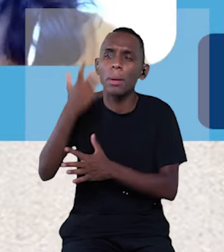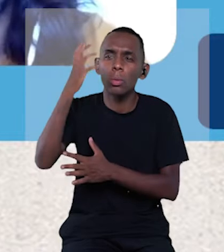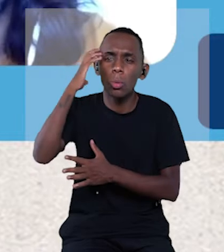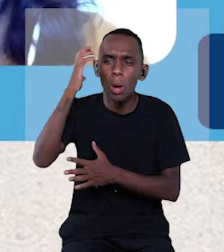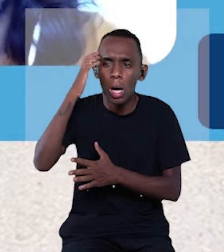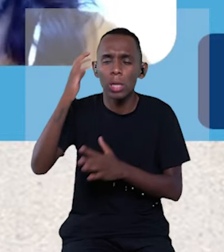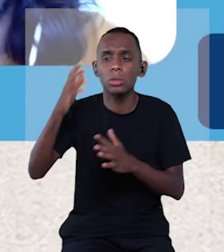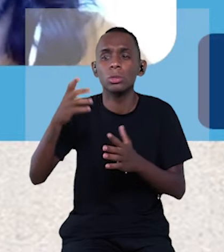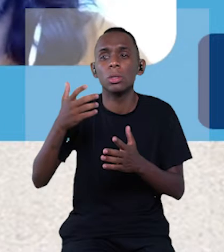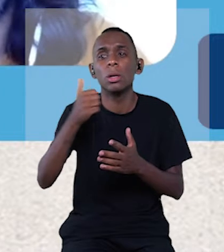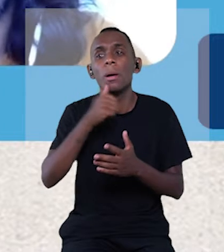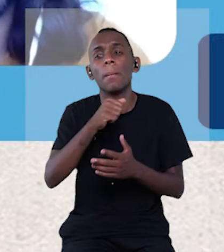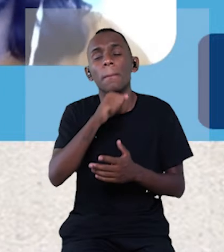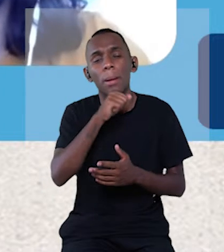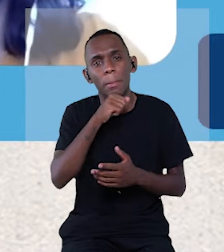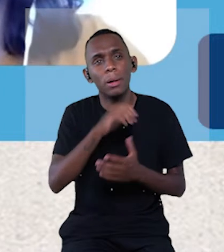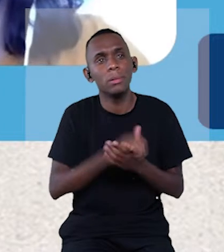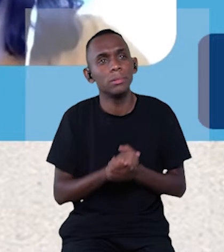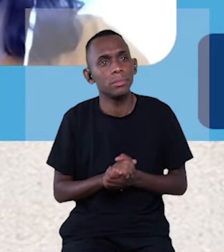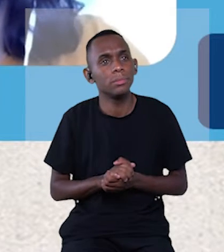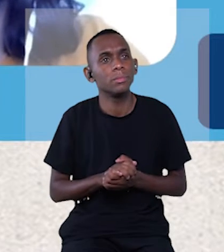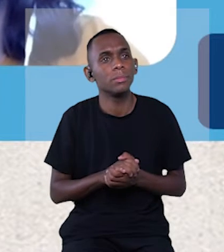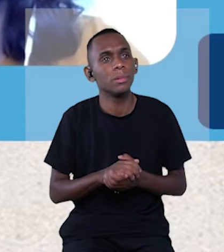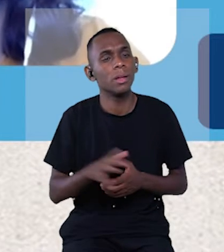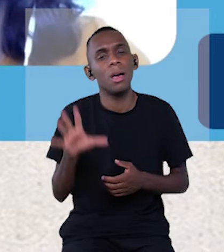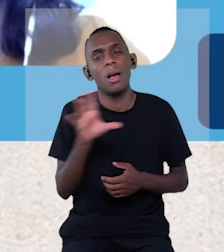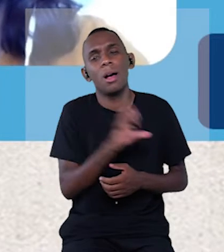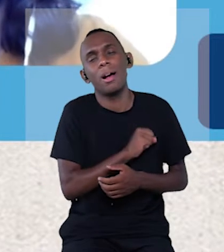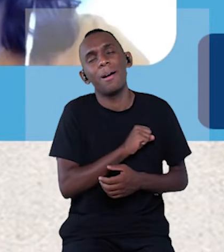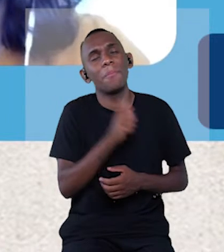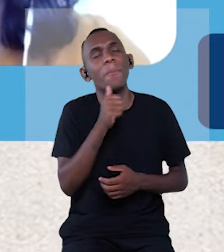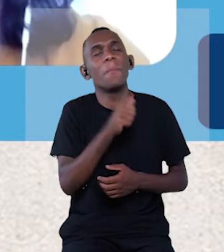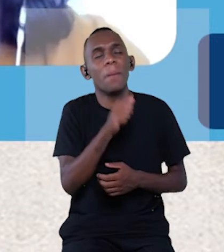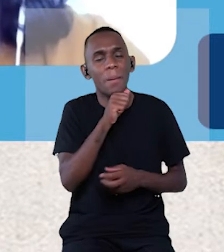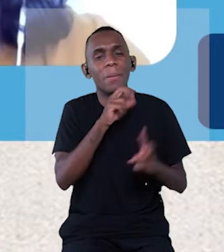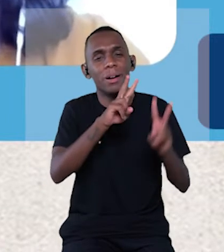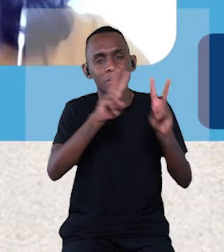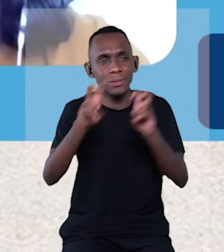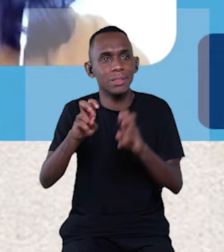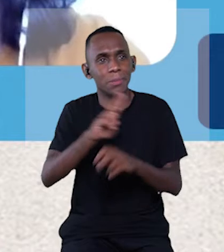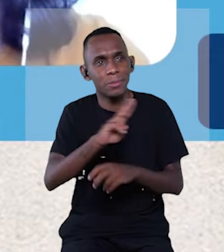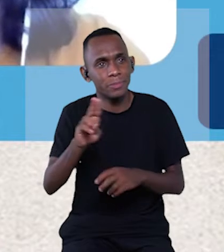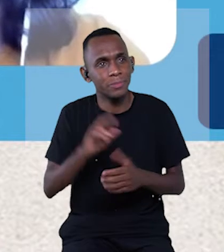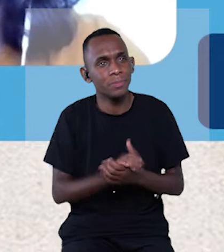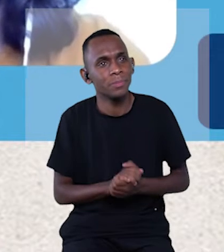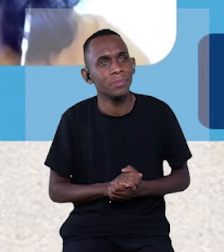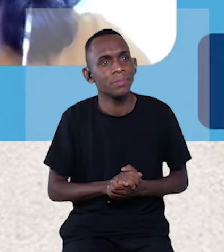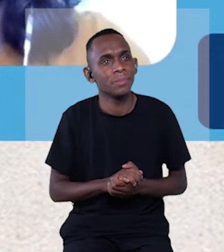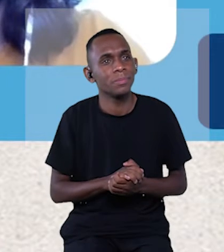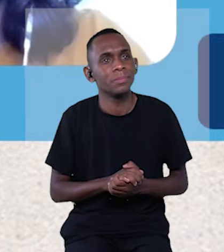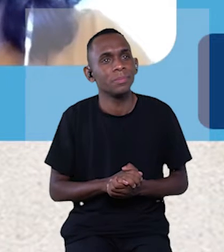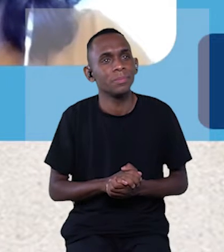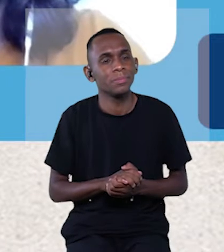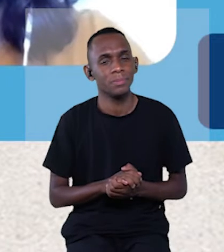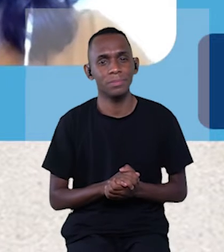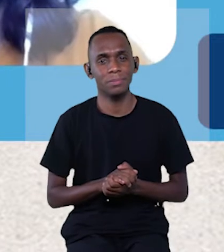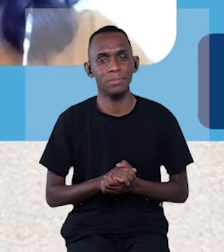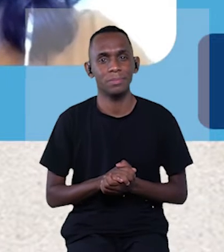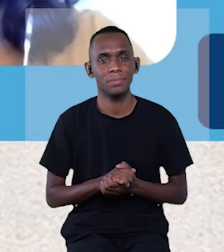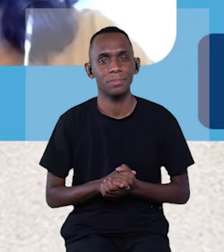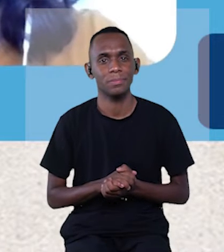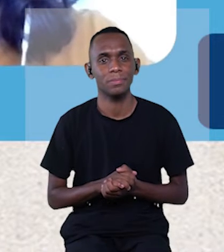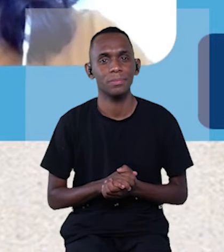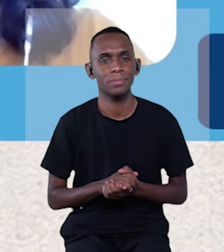comprar um rádio para a mãe, né? Ah, sim, que é Eu Te Amo, Mãe. Tem esse aqui, eu te amo,